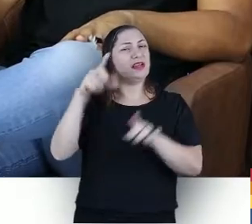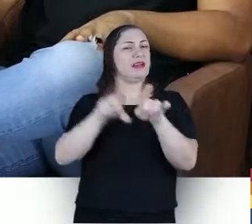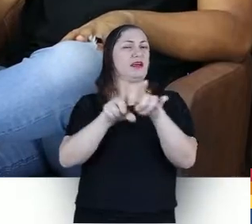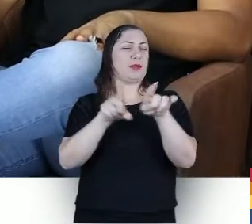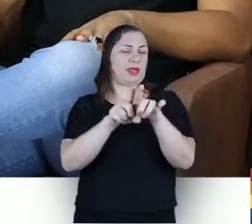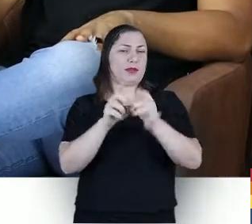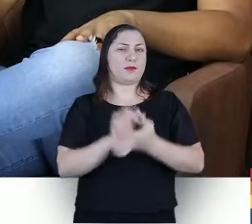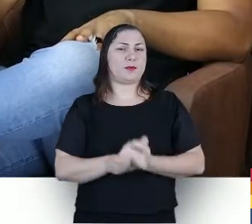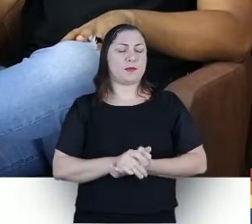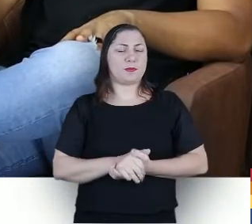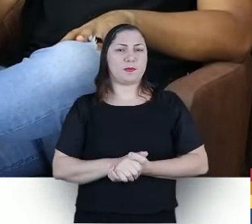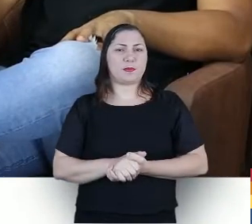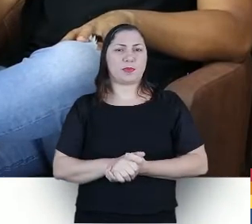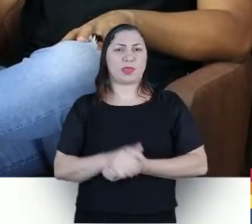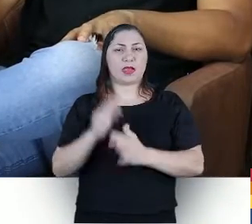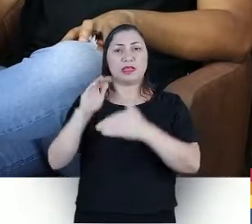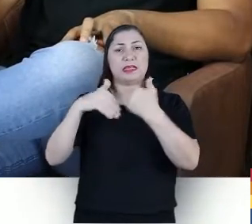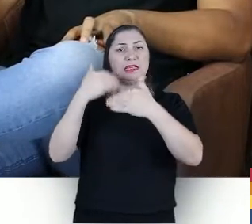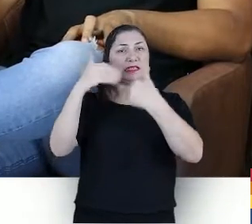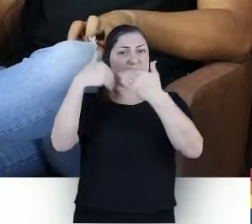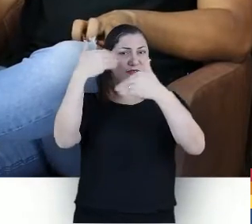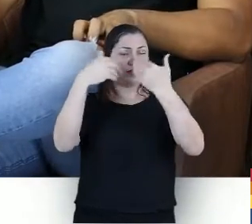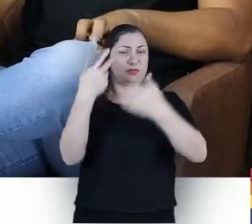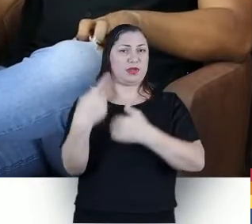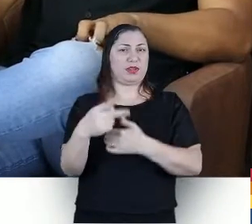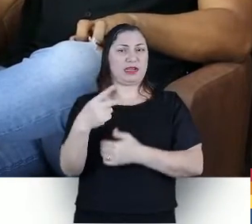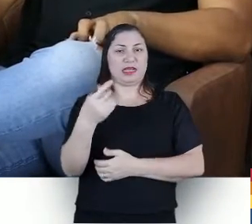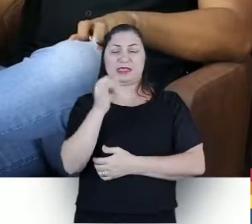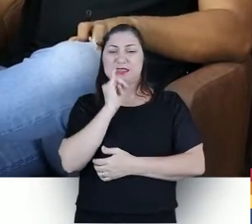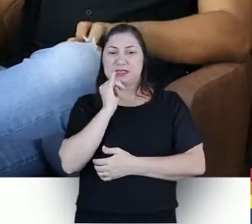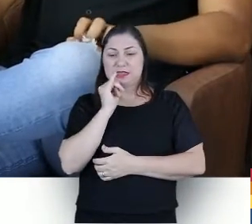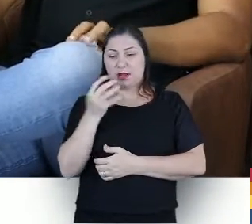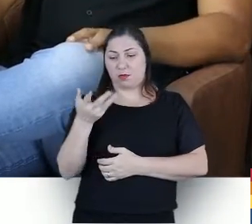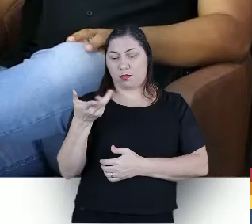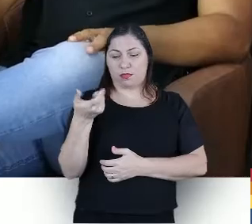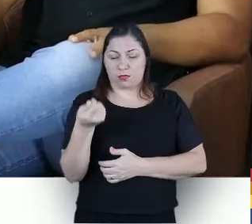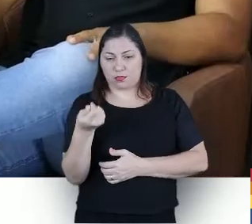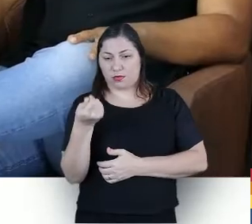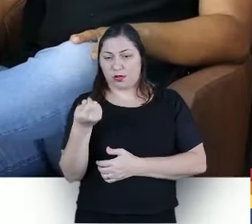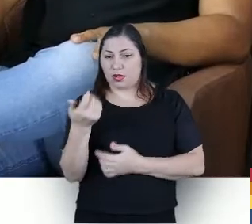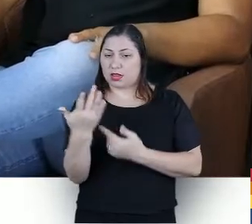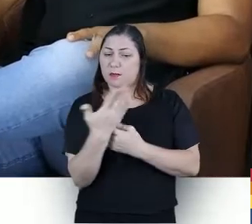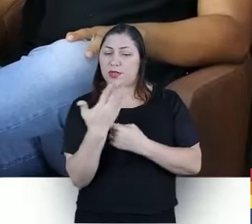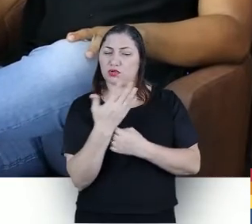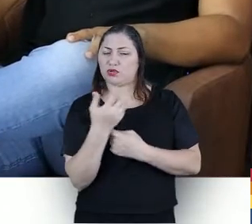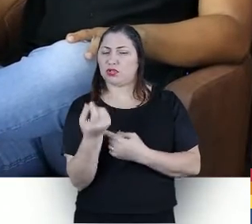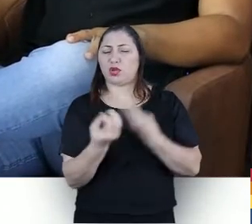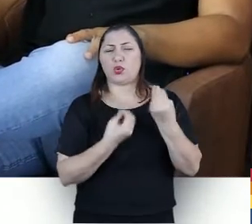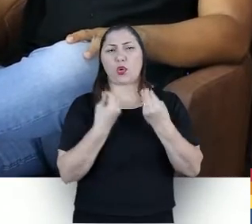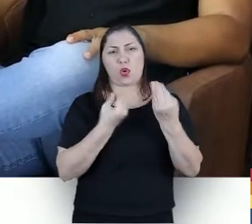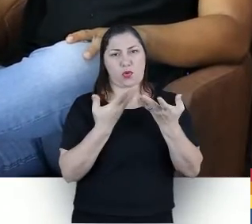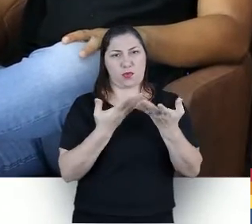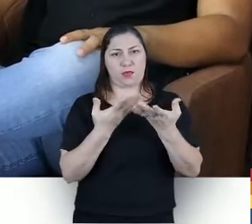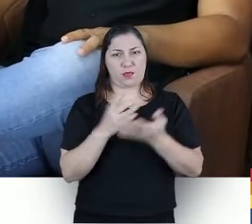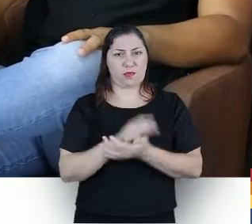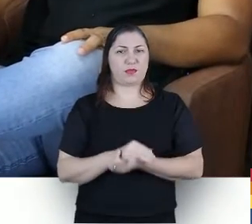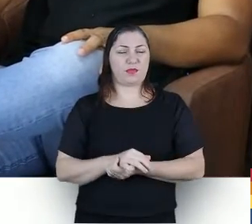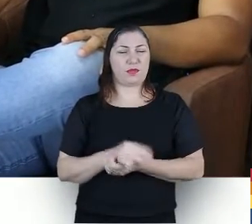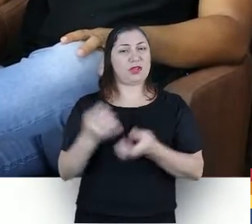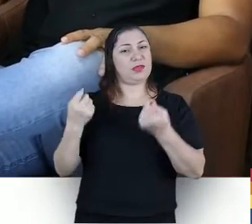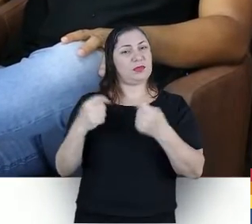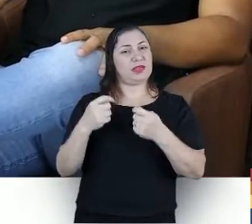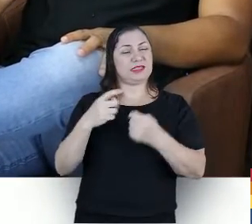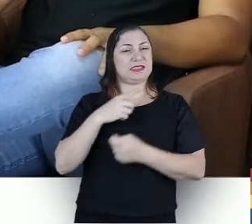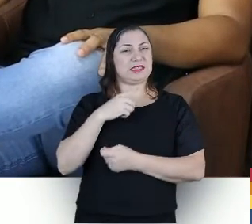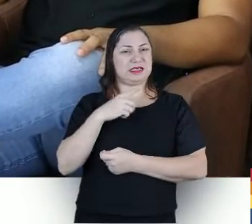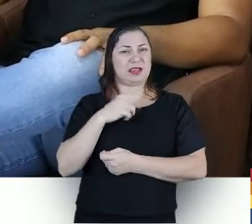era esse. Essa atividade é para trabalhar a habilidade tal. Né? Será que aconteceu? Vocês acham que... Né, fazer com que ele reflita também, né? Ter esse pensamento